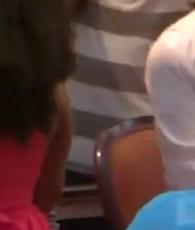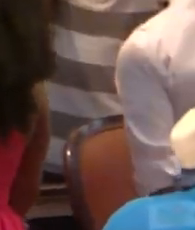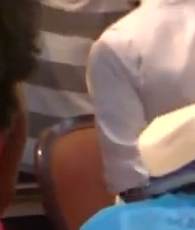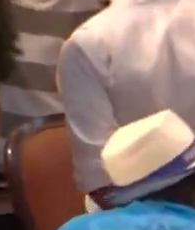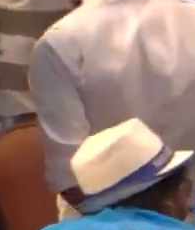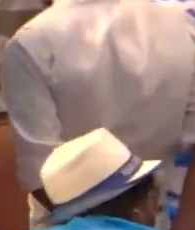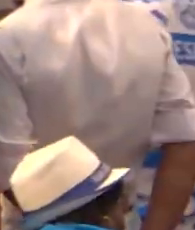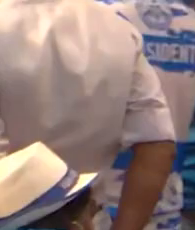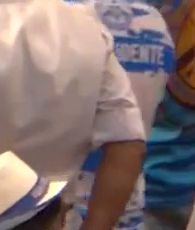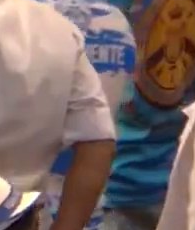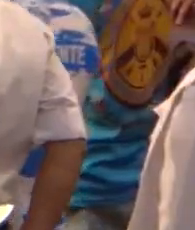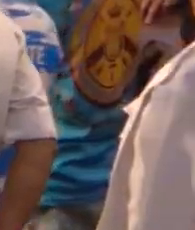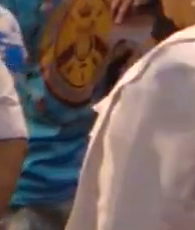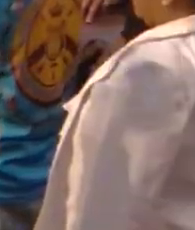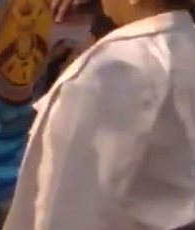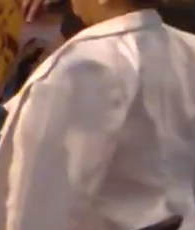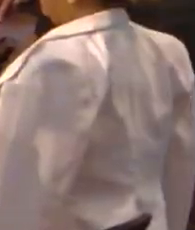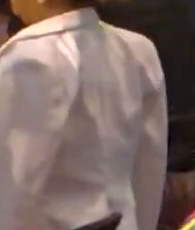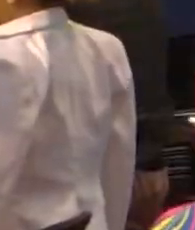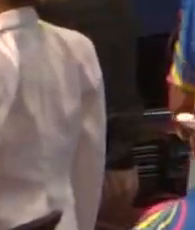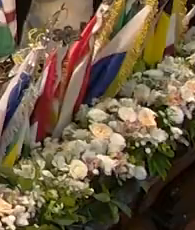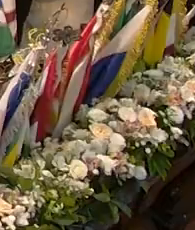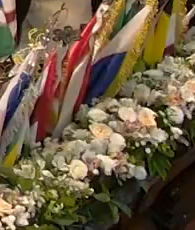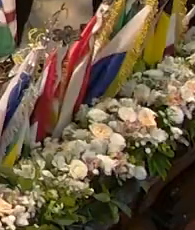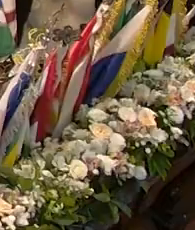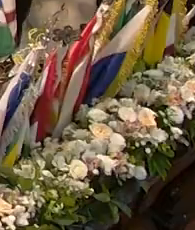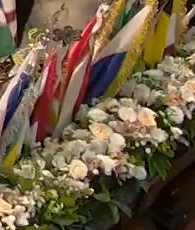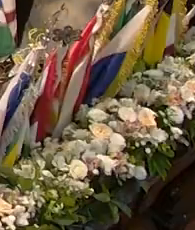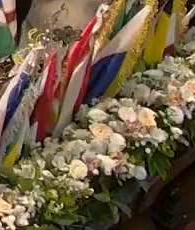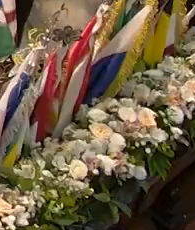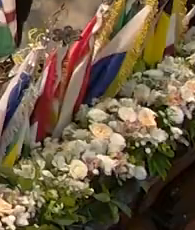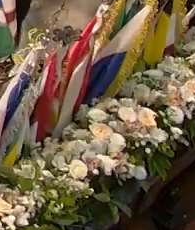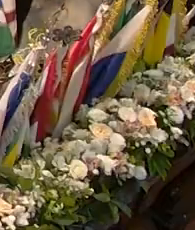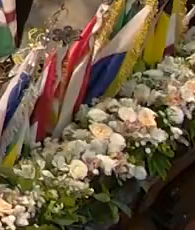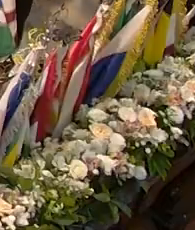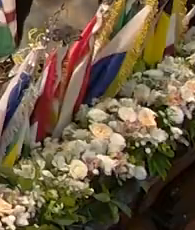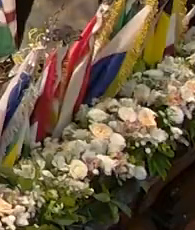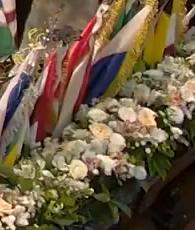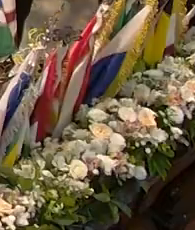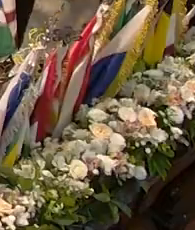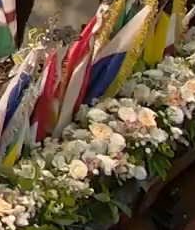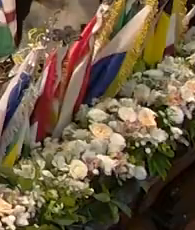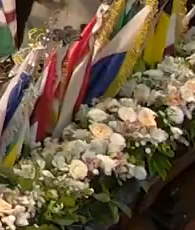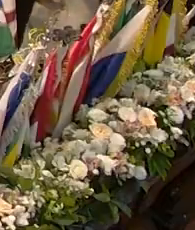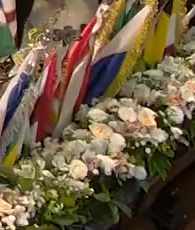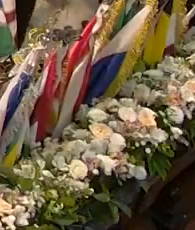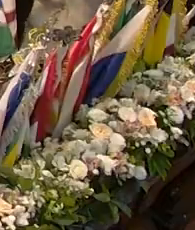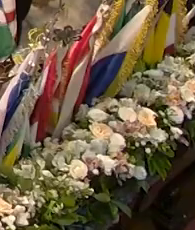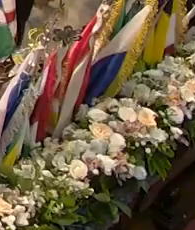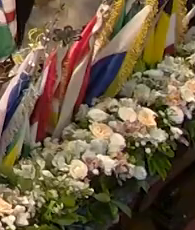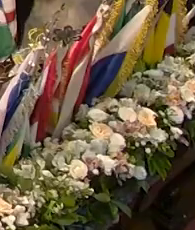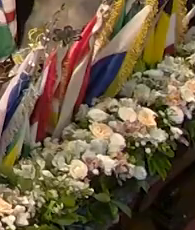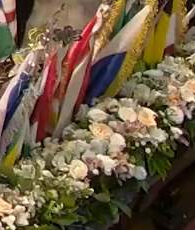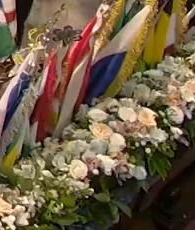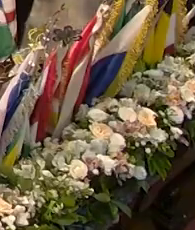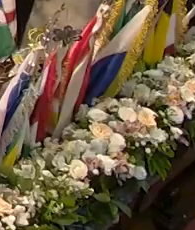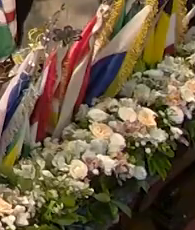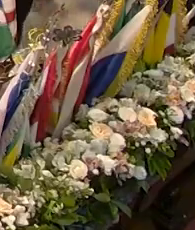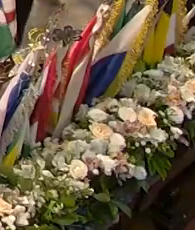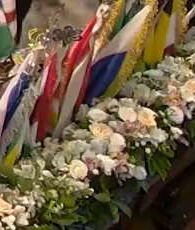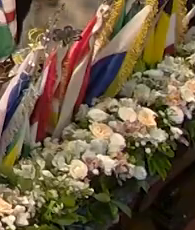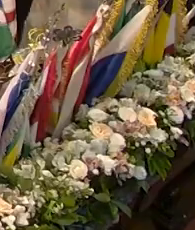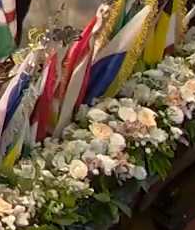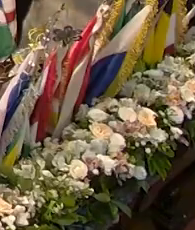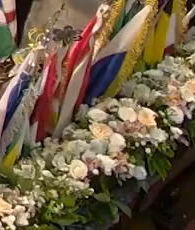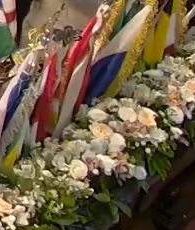pra orixá. E na fé que atravessa as revoltas do oceano. Respeite o império serrano.